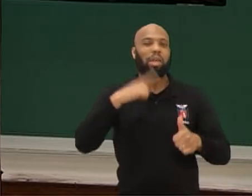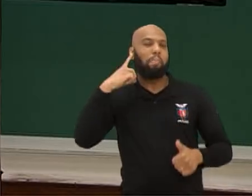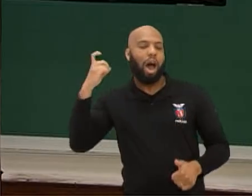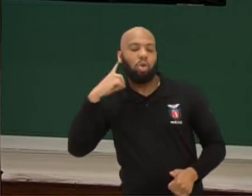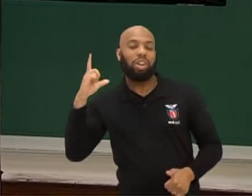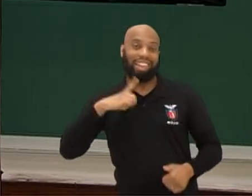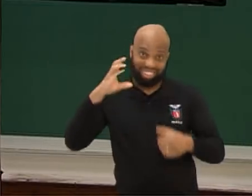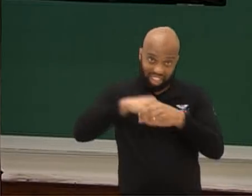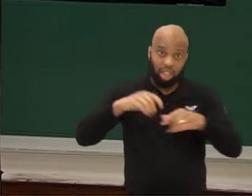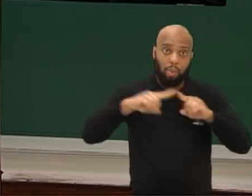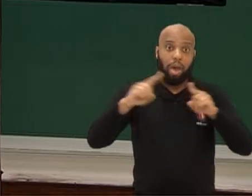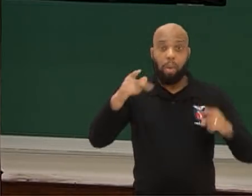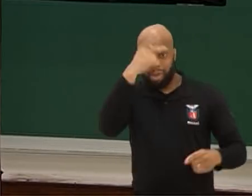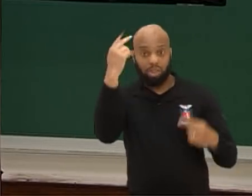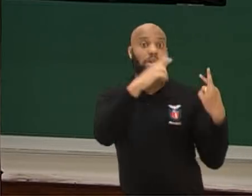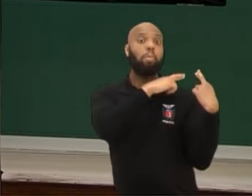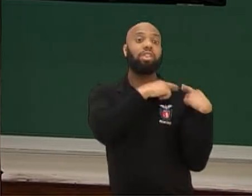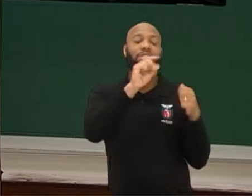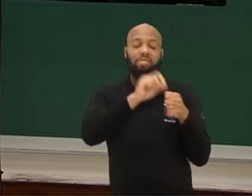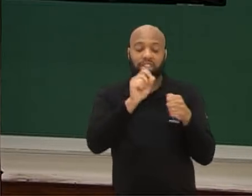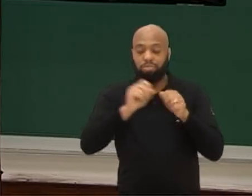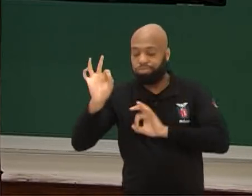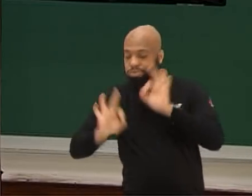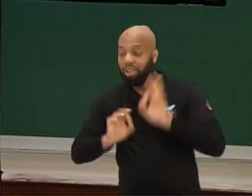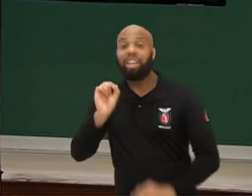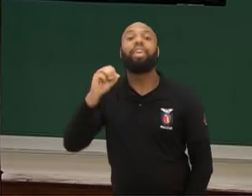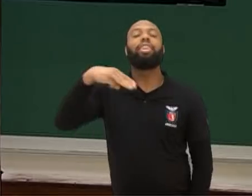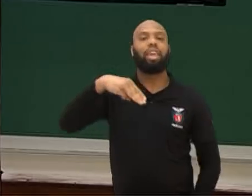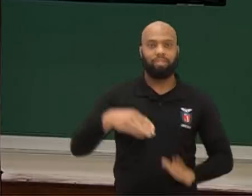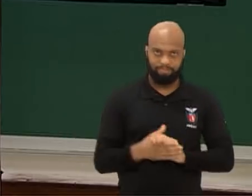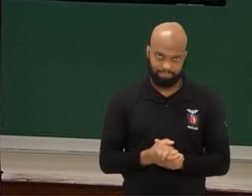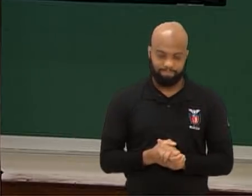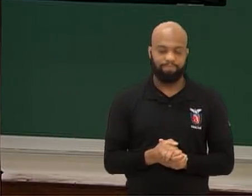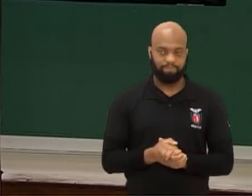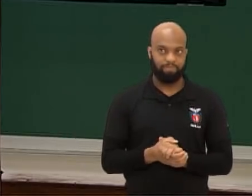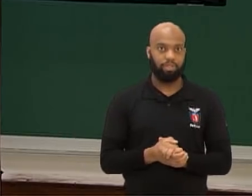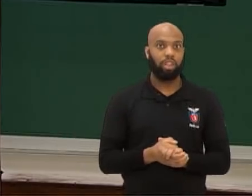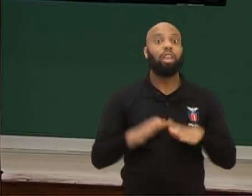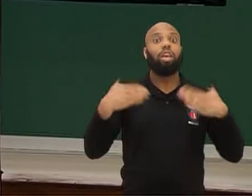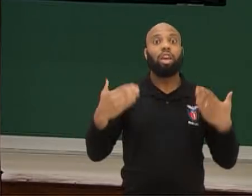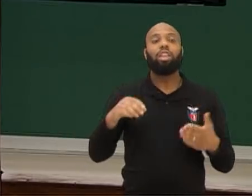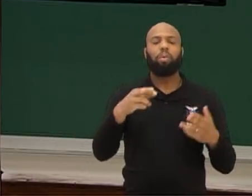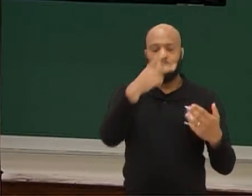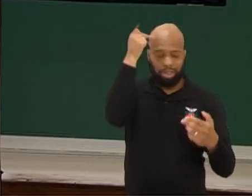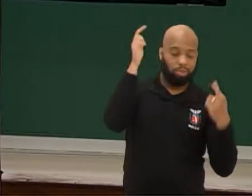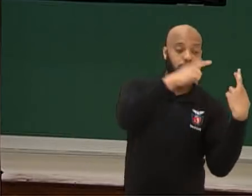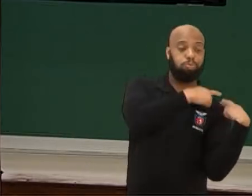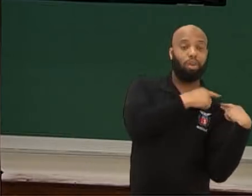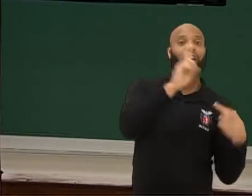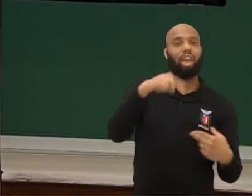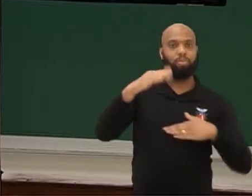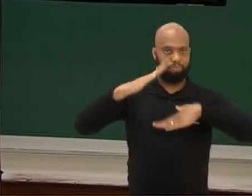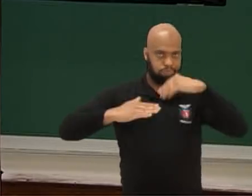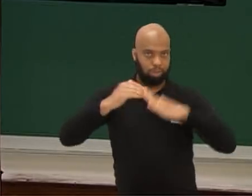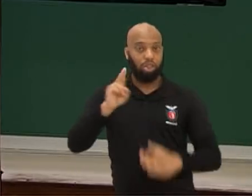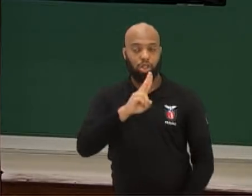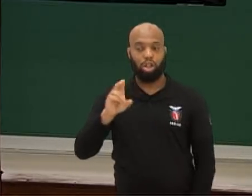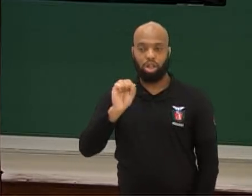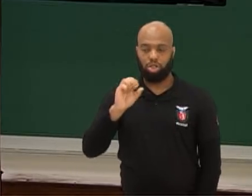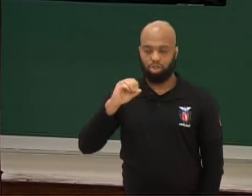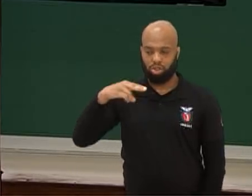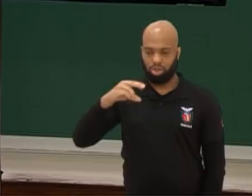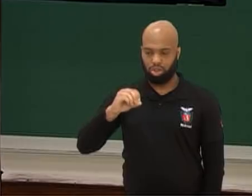cenas, tem que ter alguém responsável por produzir, por organizar esses efeitos sonoros. Os responsáveis são os